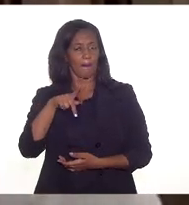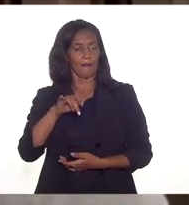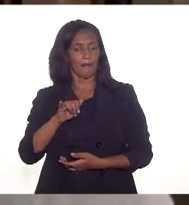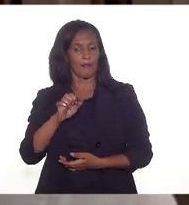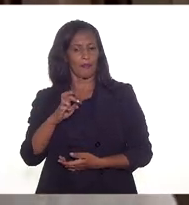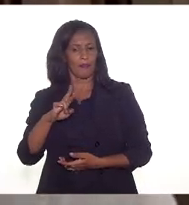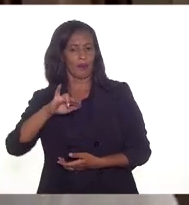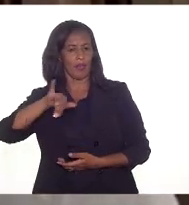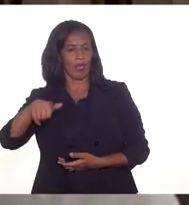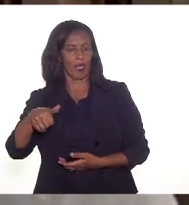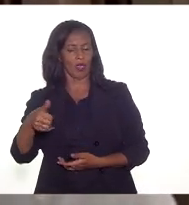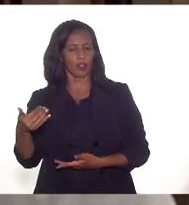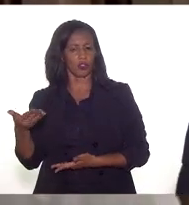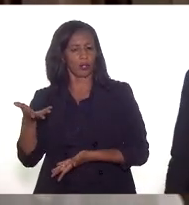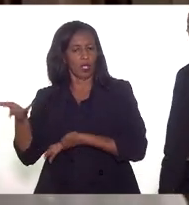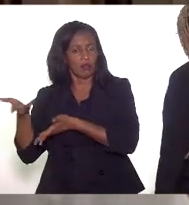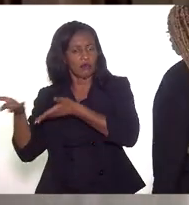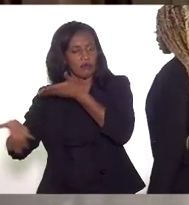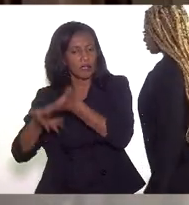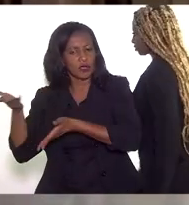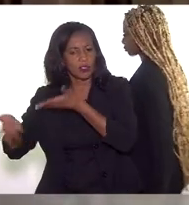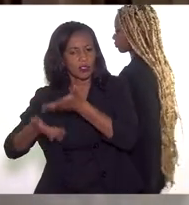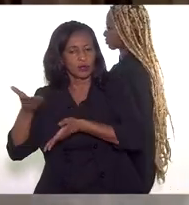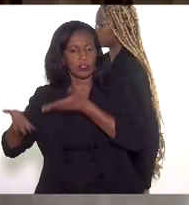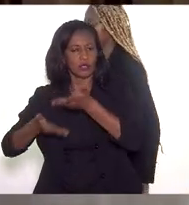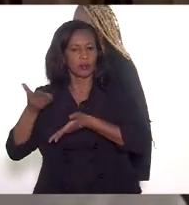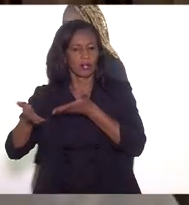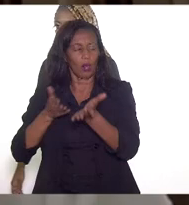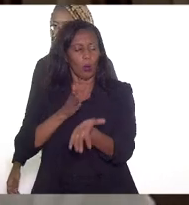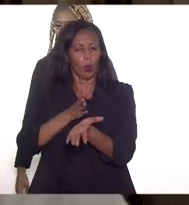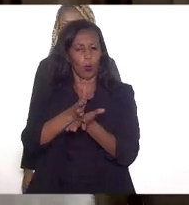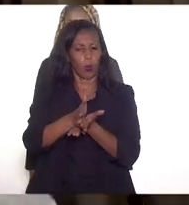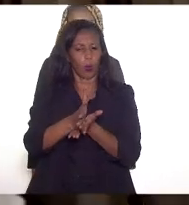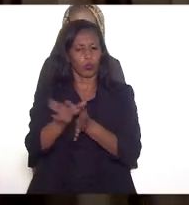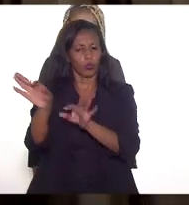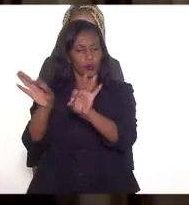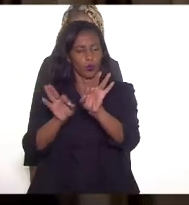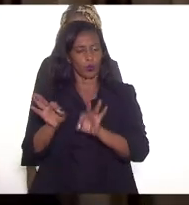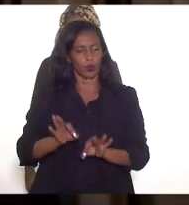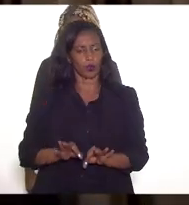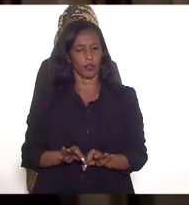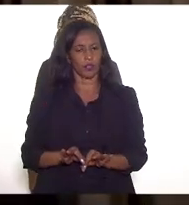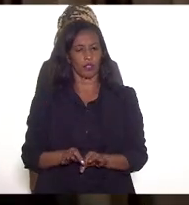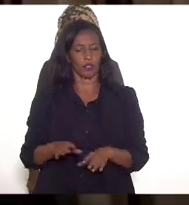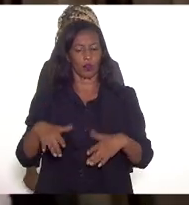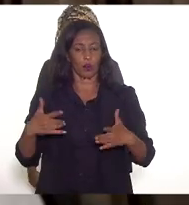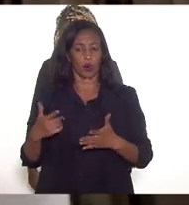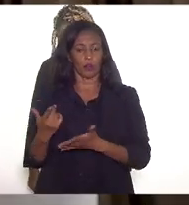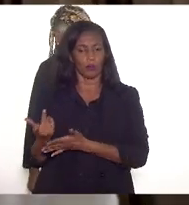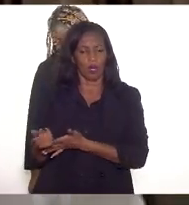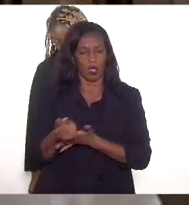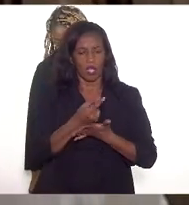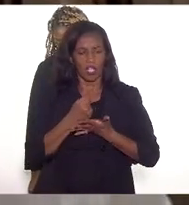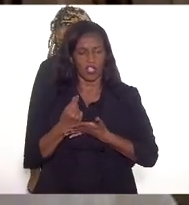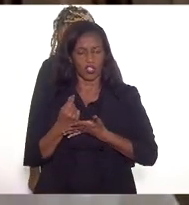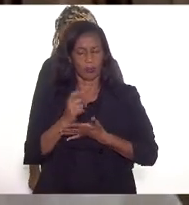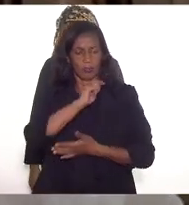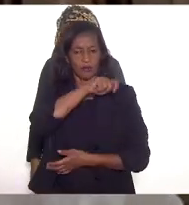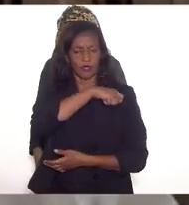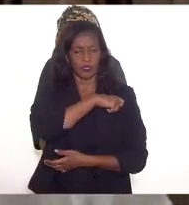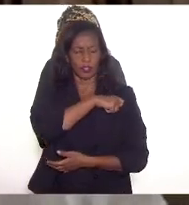é o nosso plano de programa de investimento, que é o norteador desses programas. Quanto ao regime de recuperação fiscal,